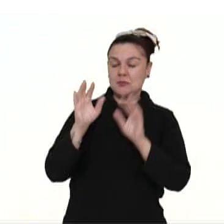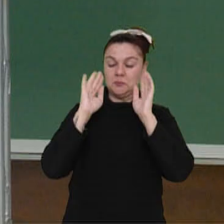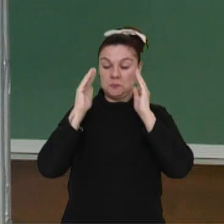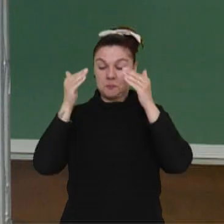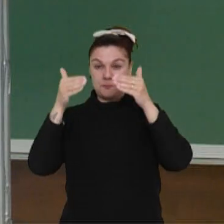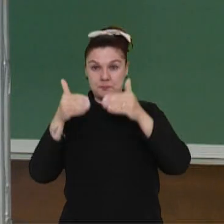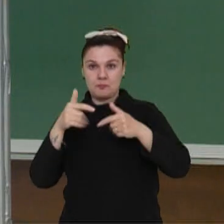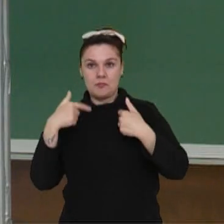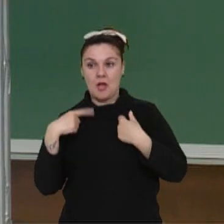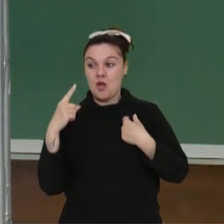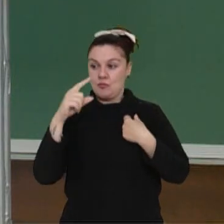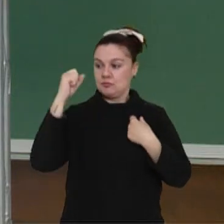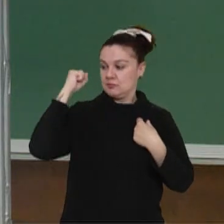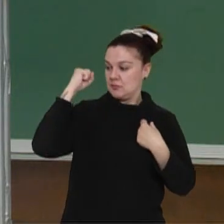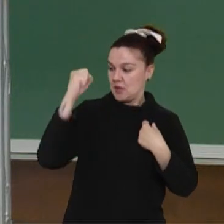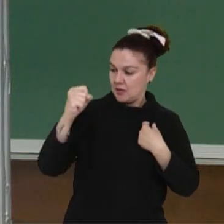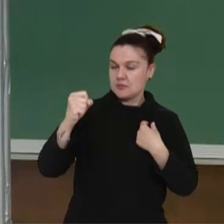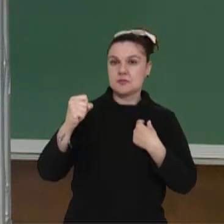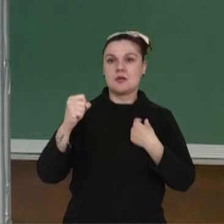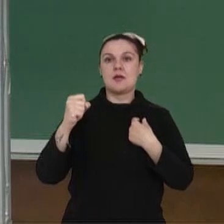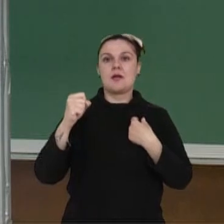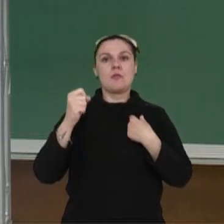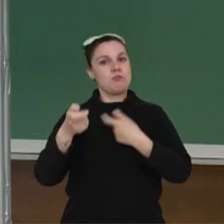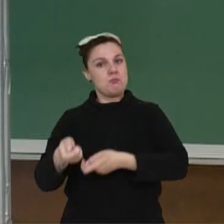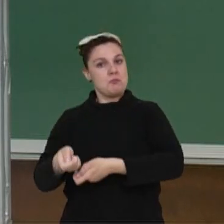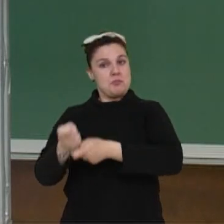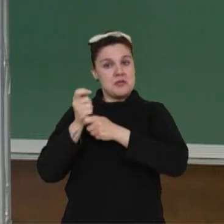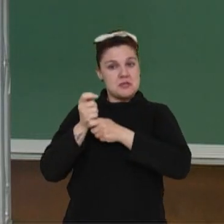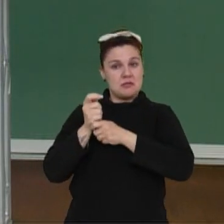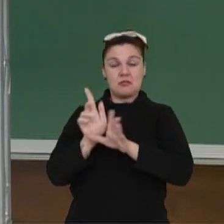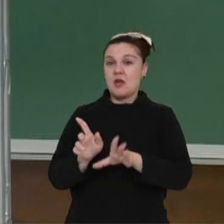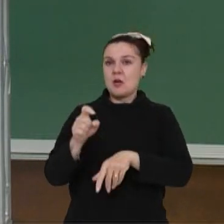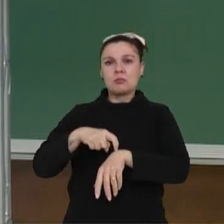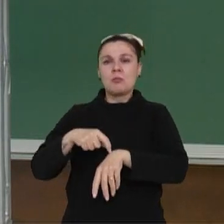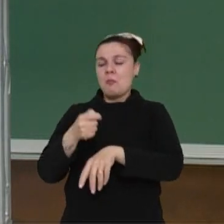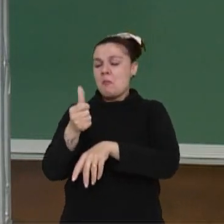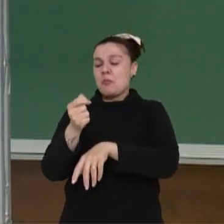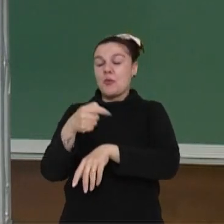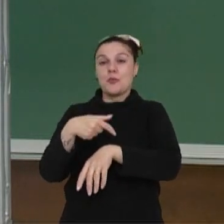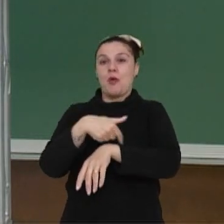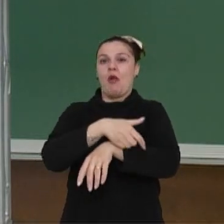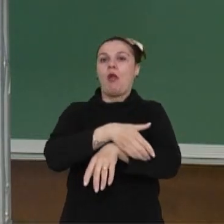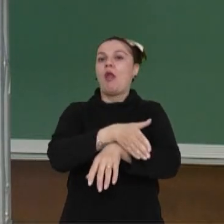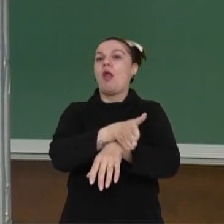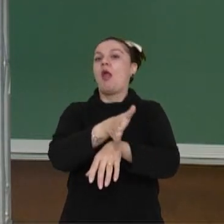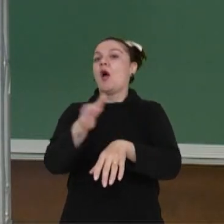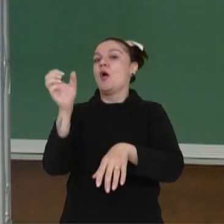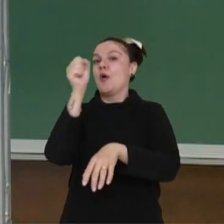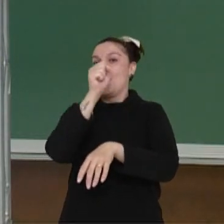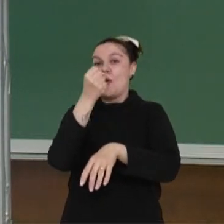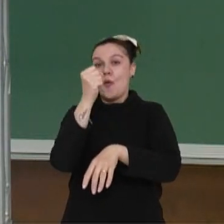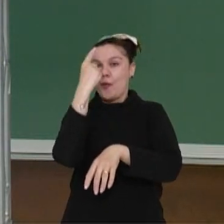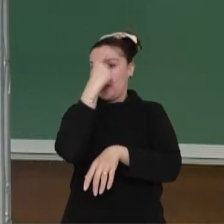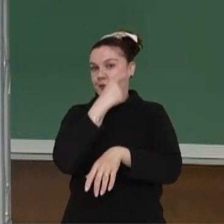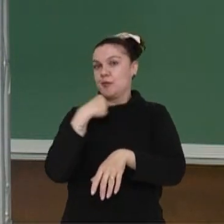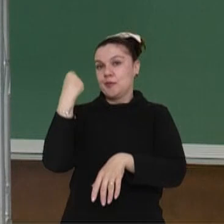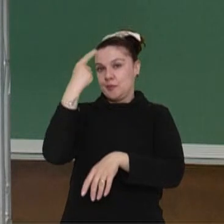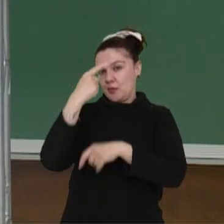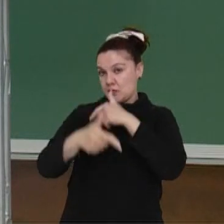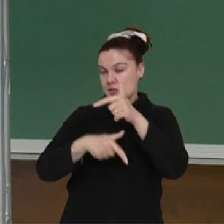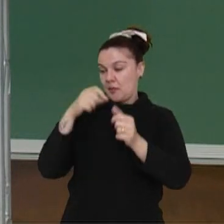tipo, eu tô indo ali caçar e pescar, era pouco tempo, não era tipo 8 horas de trabalho,